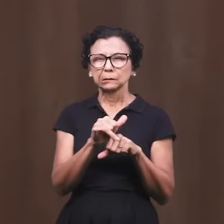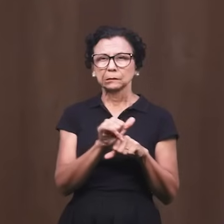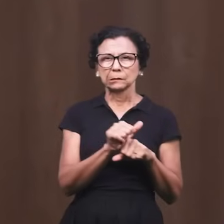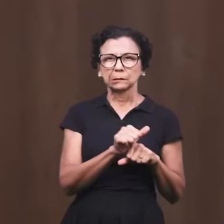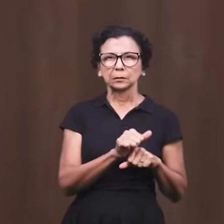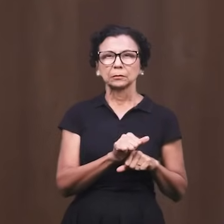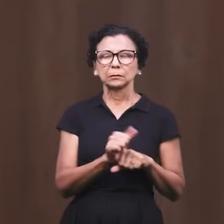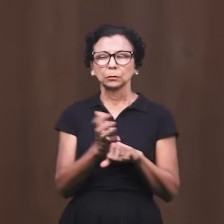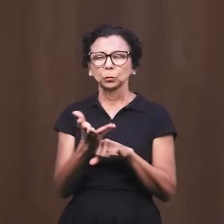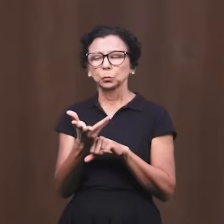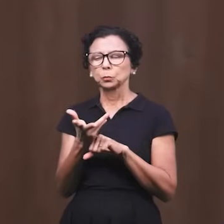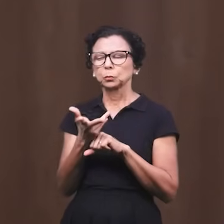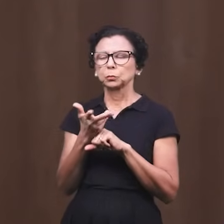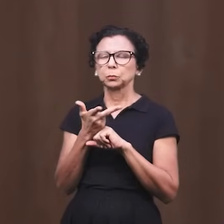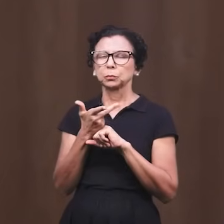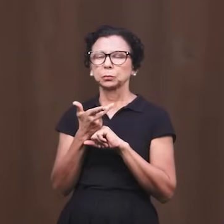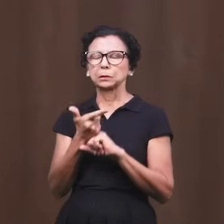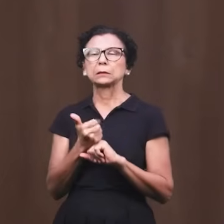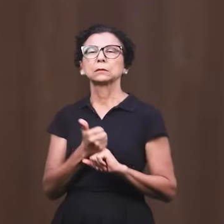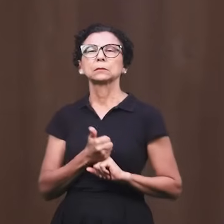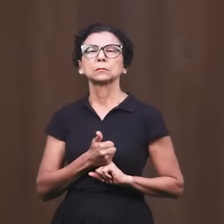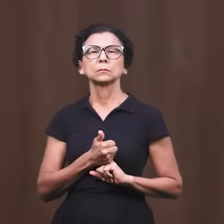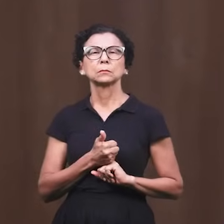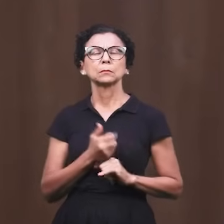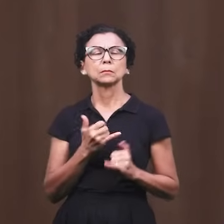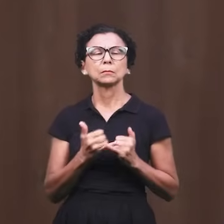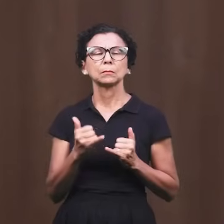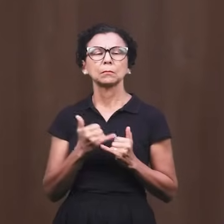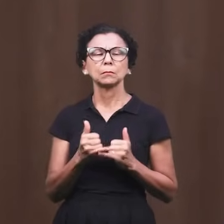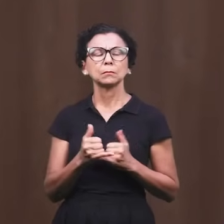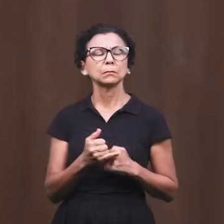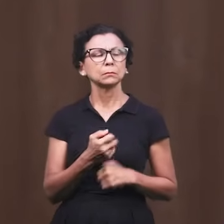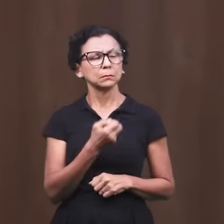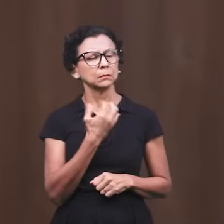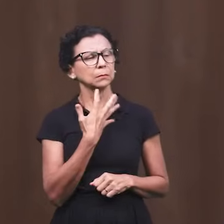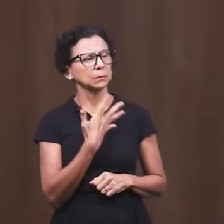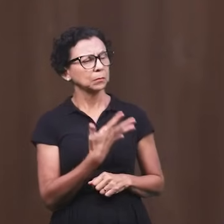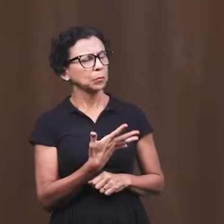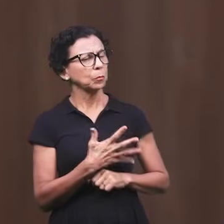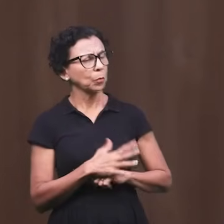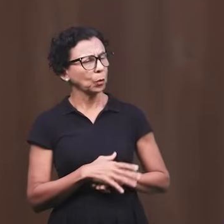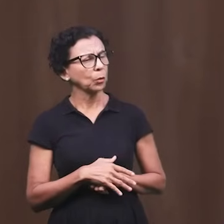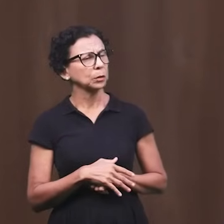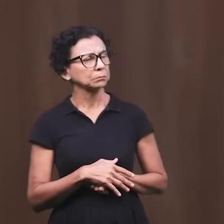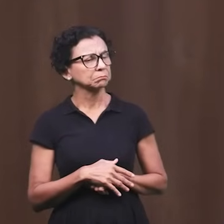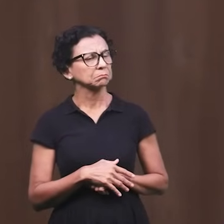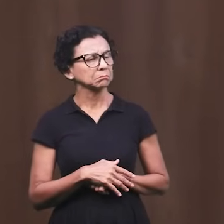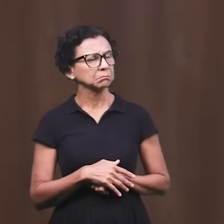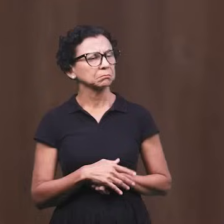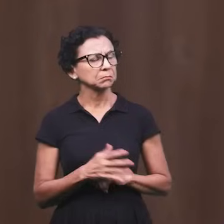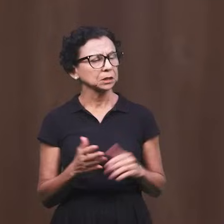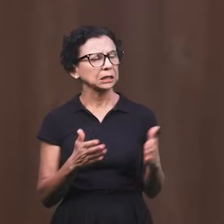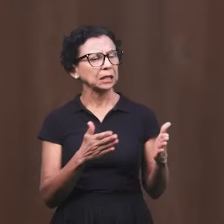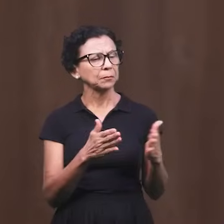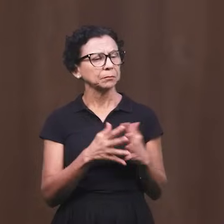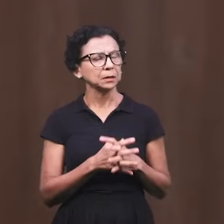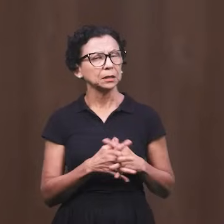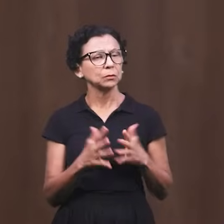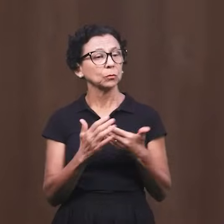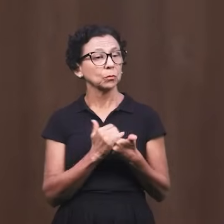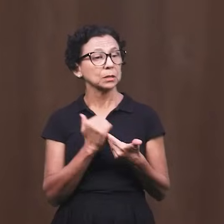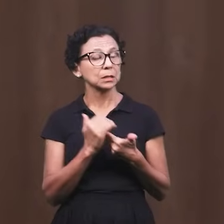aquilo que parece um caminho muito bom para a pessoa, de um conselho que ela